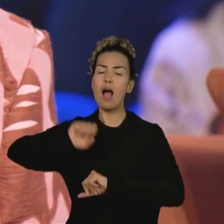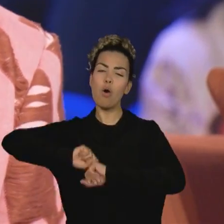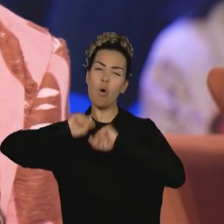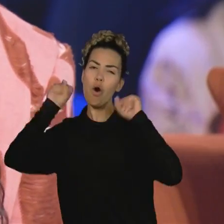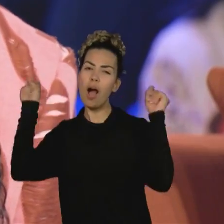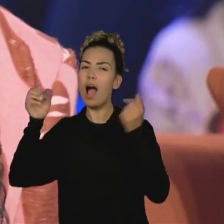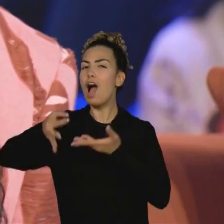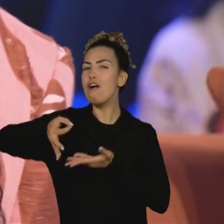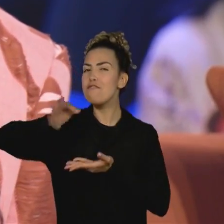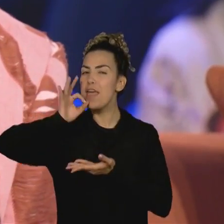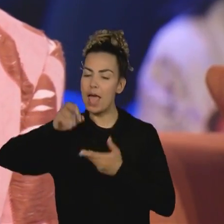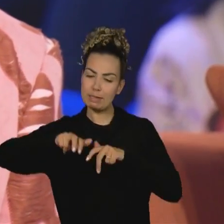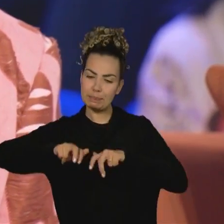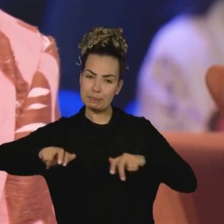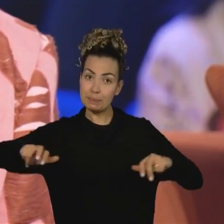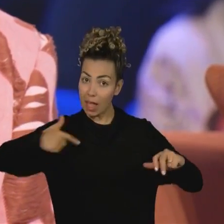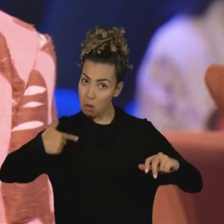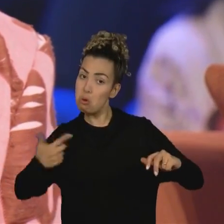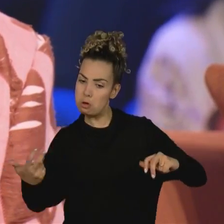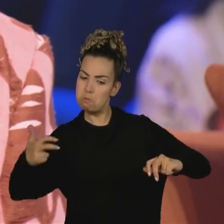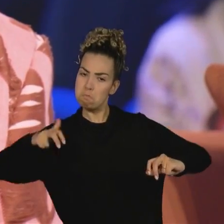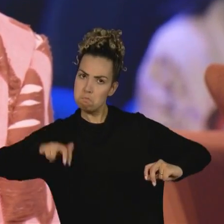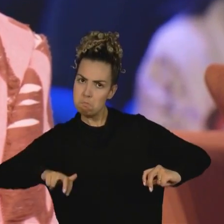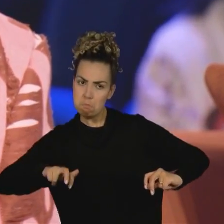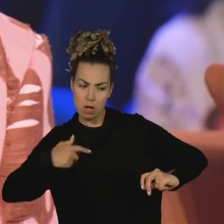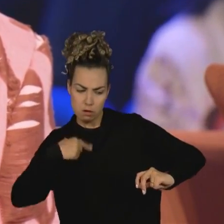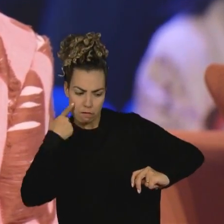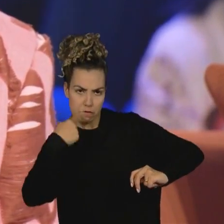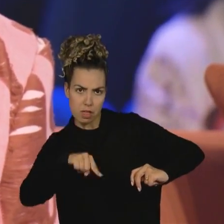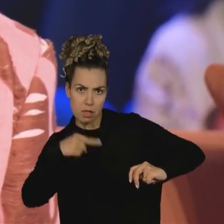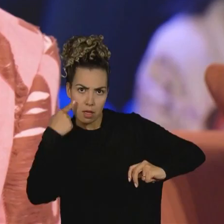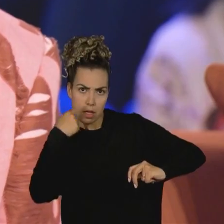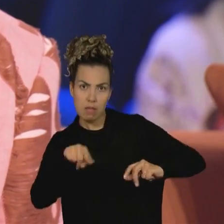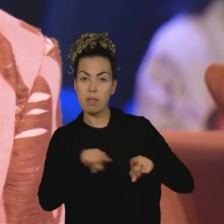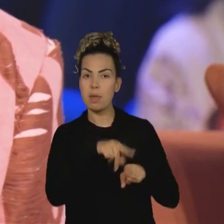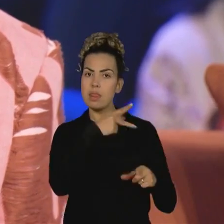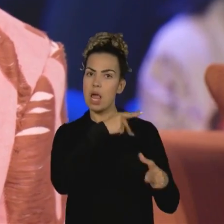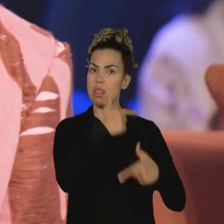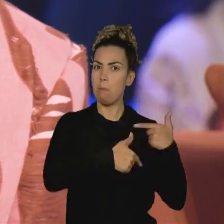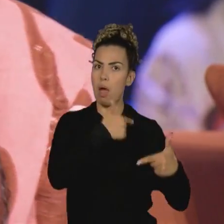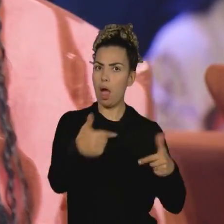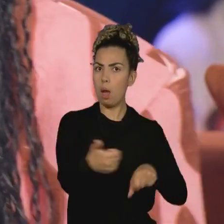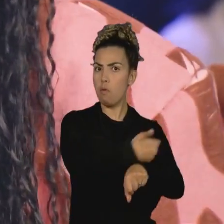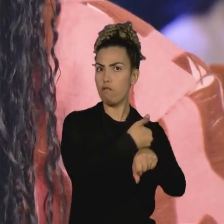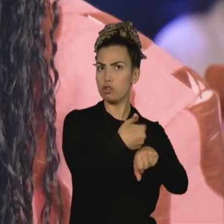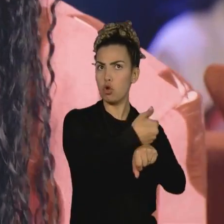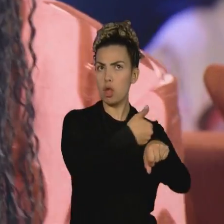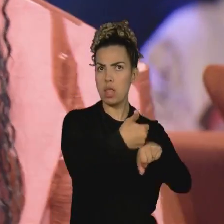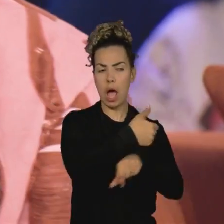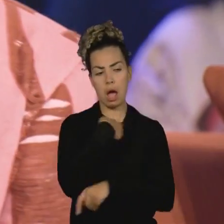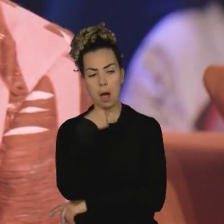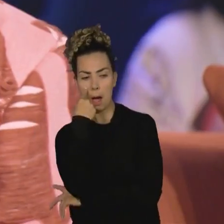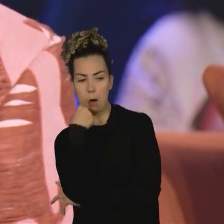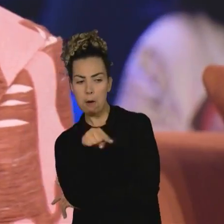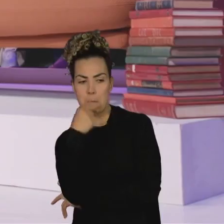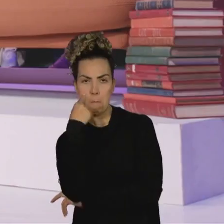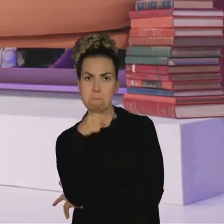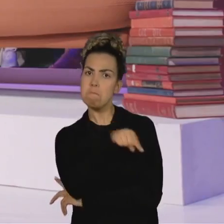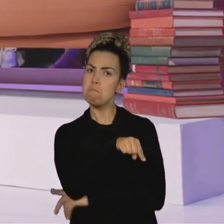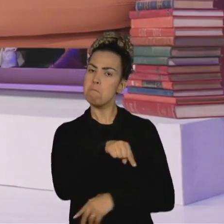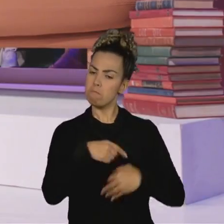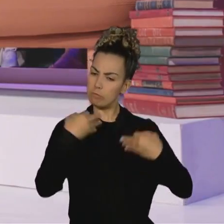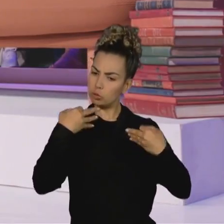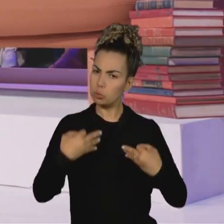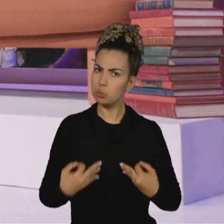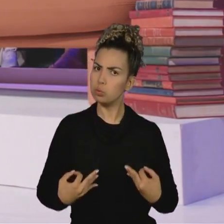juntas. Eu via ela lidando com o lado profissional dela, com muita seriedade, com